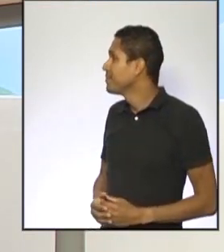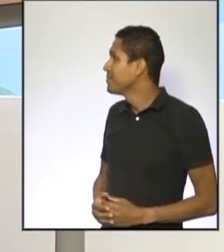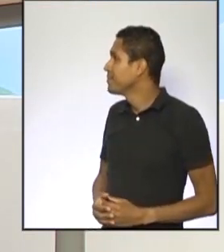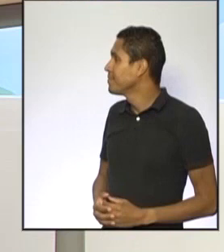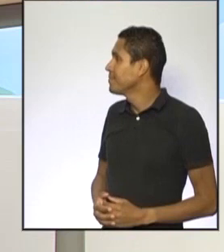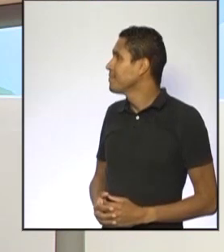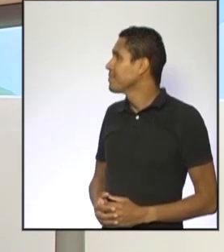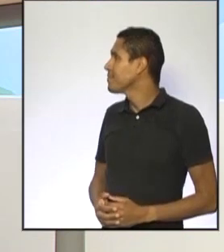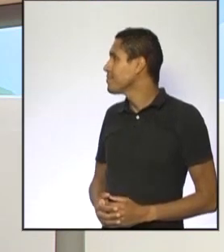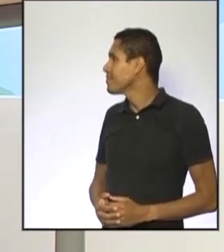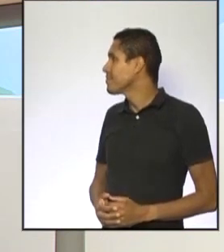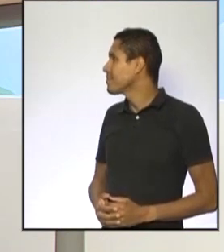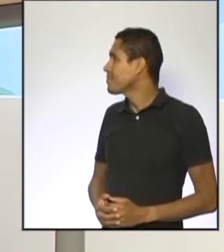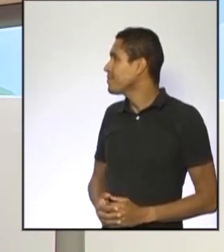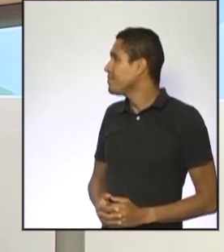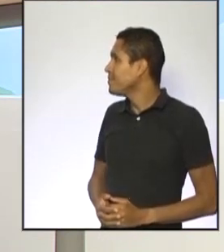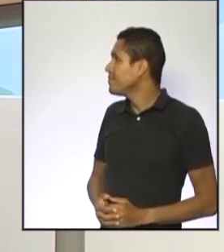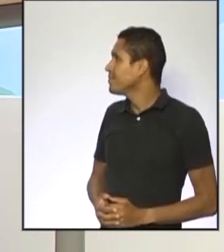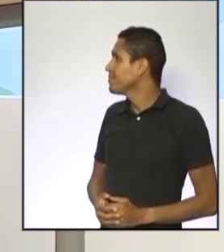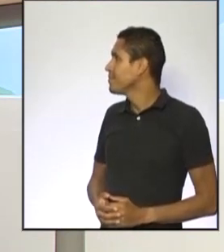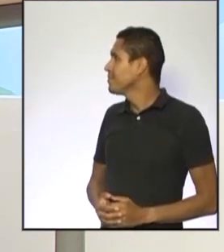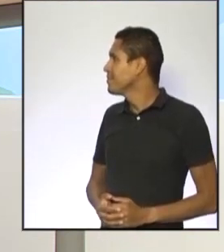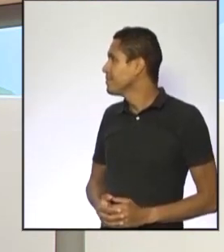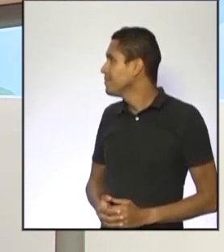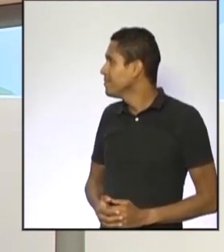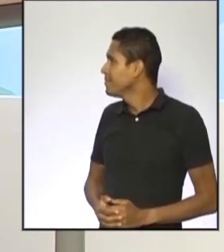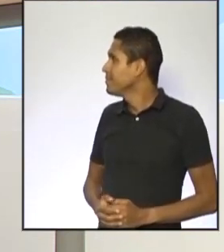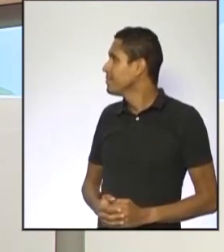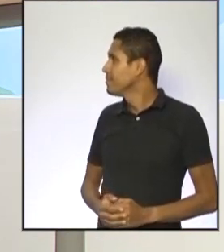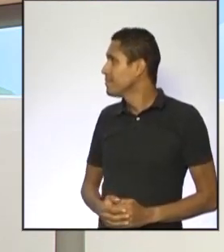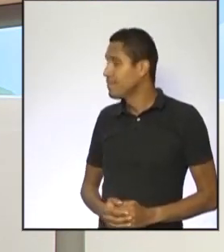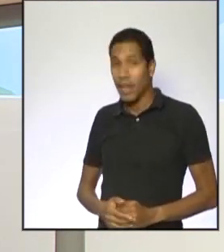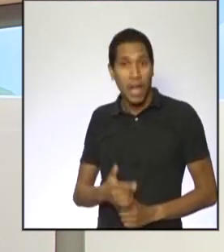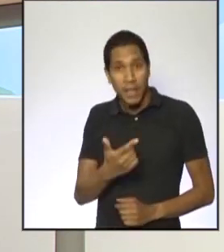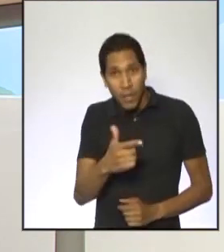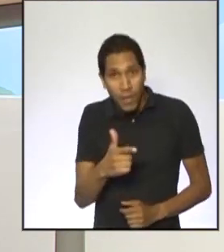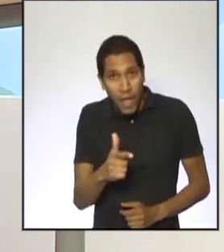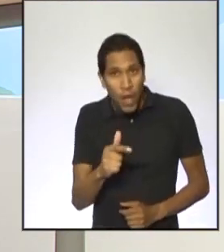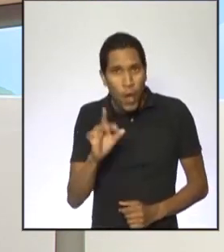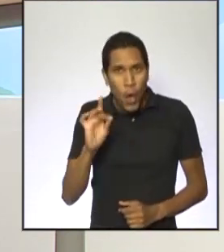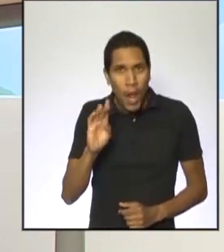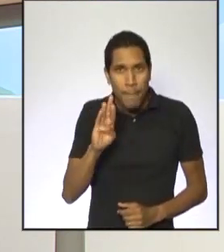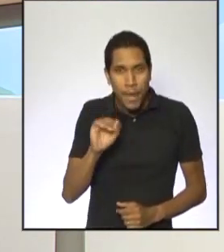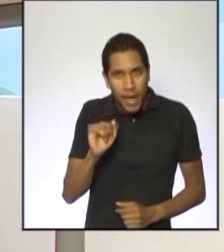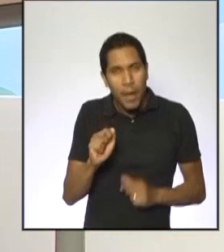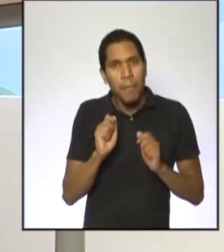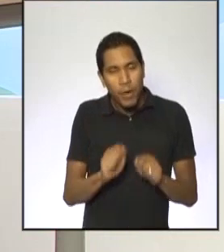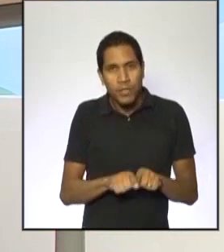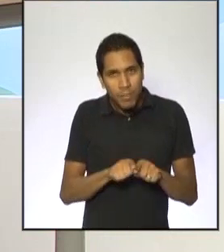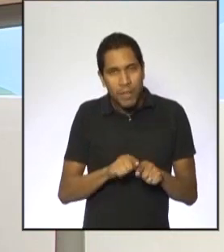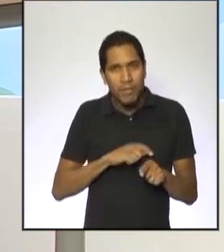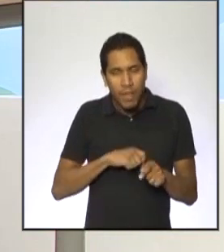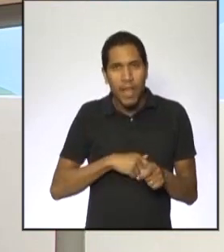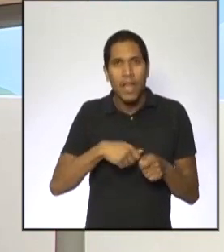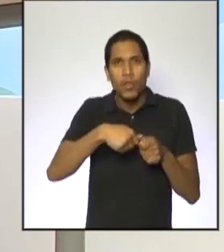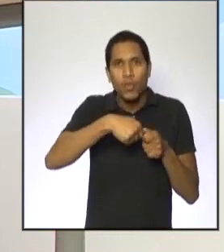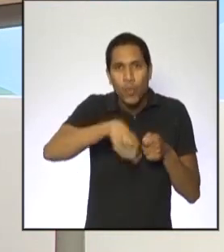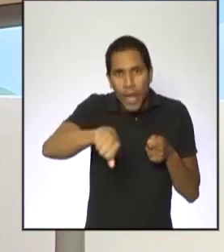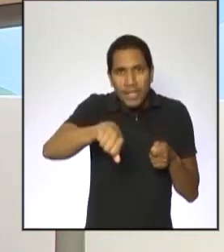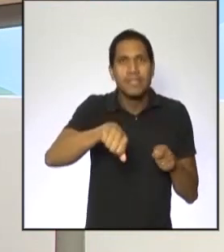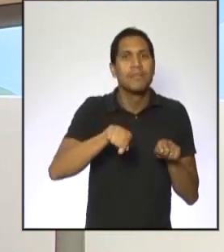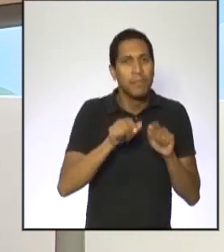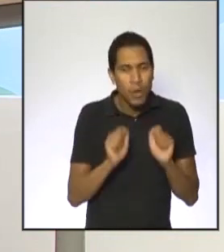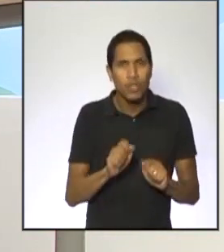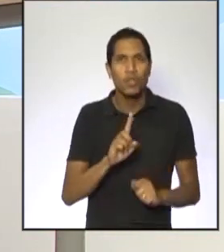Professora, eu também não tenho cola branca. Pode tentar com durex. Tudo que nós temos aqui são materiais alternativos, tudo